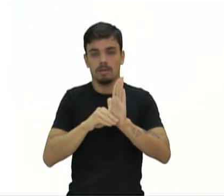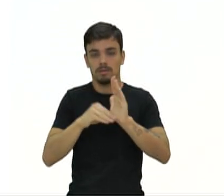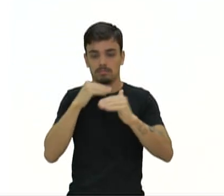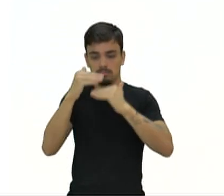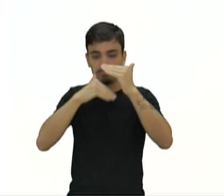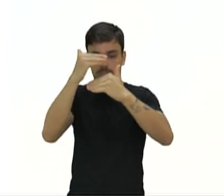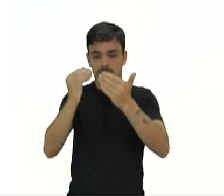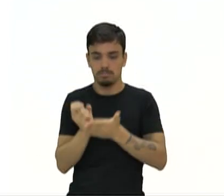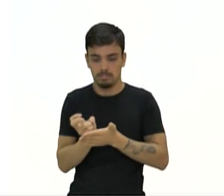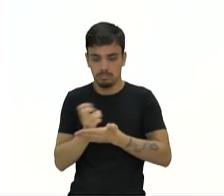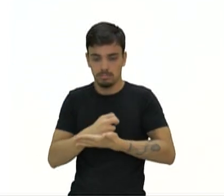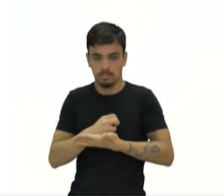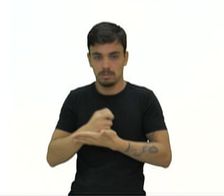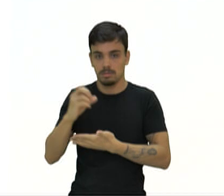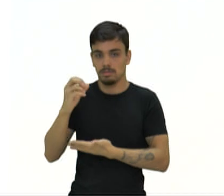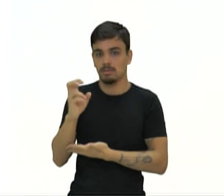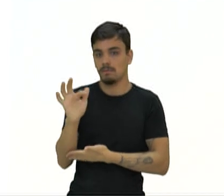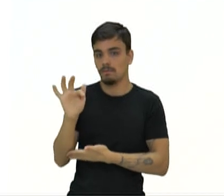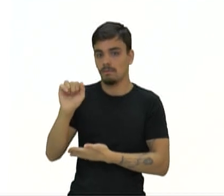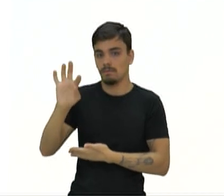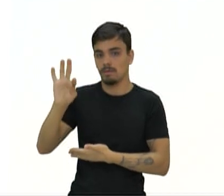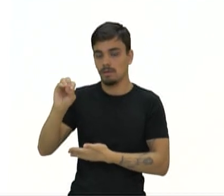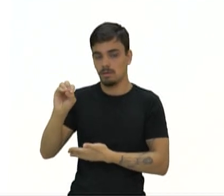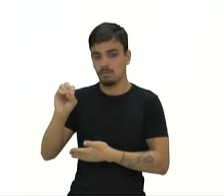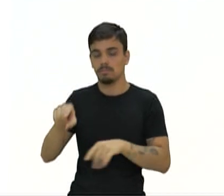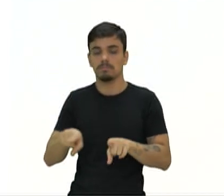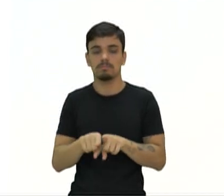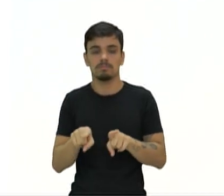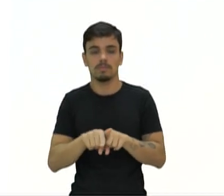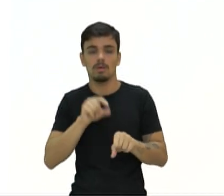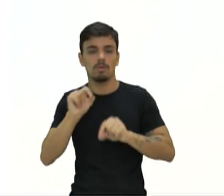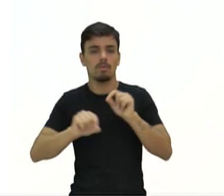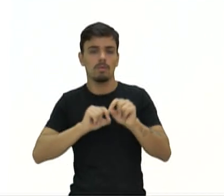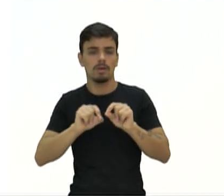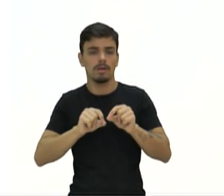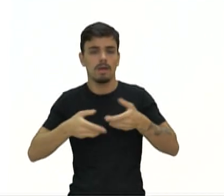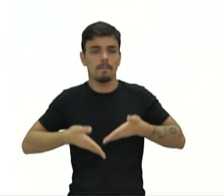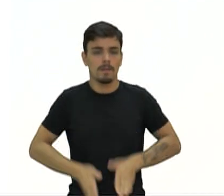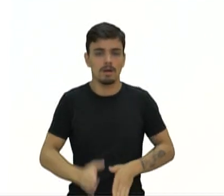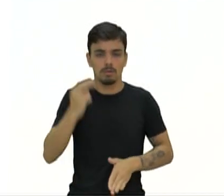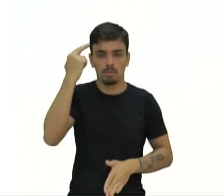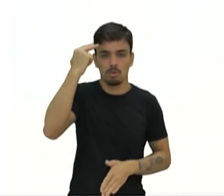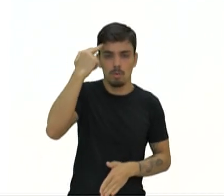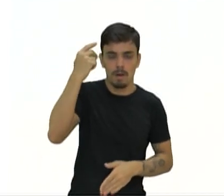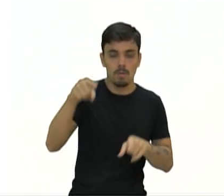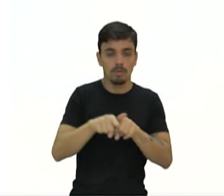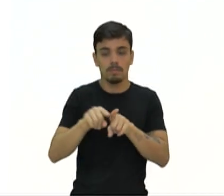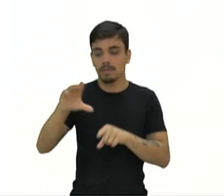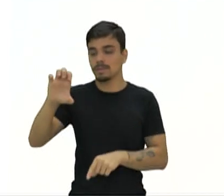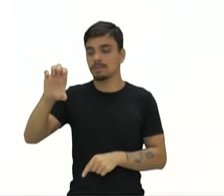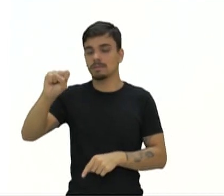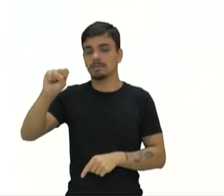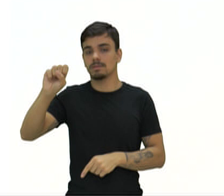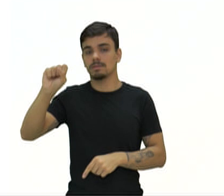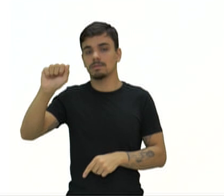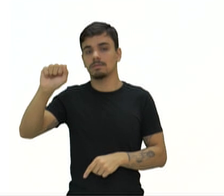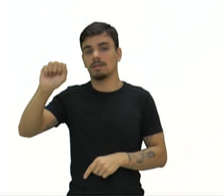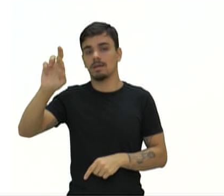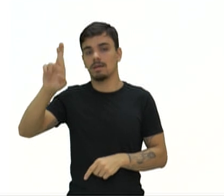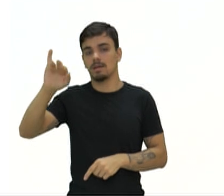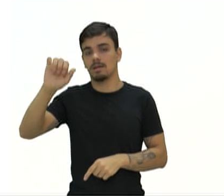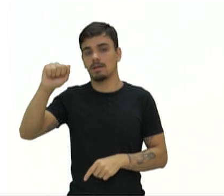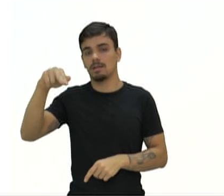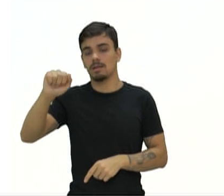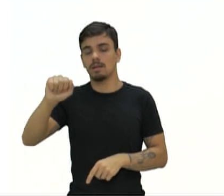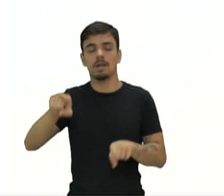feto? O que é um parto normal e o que é um parto cesariana? E também o que é a clonagem. Vocês já viram falar